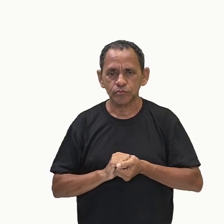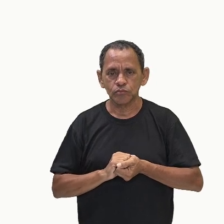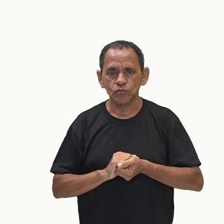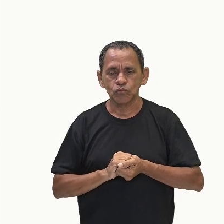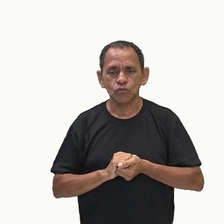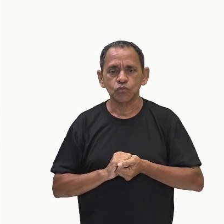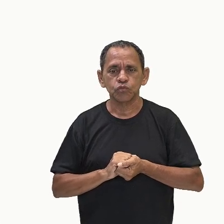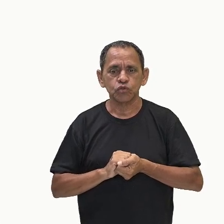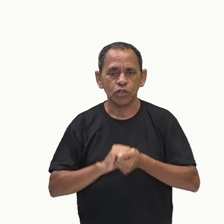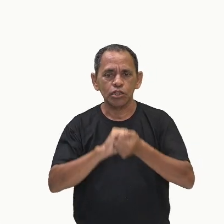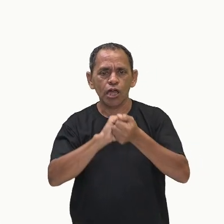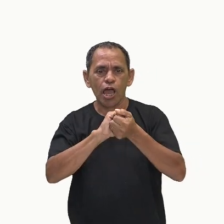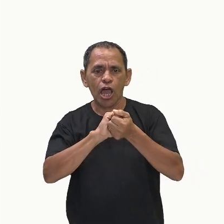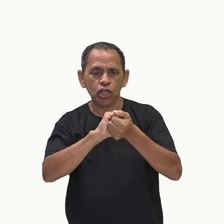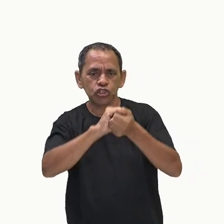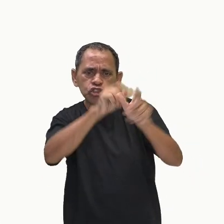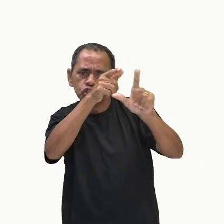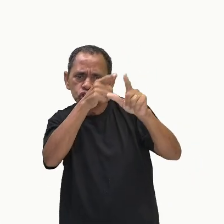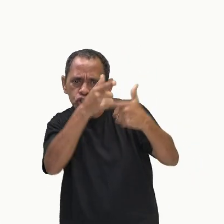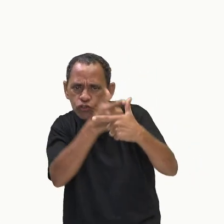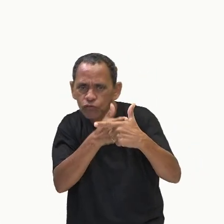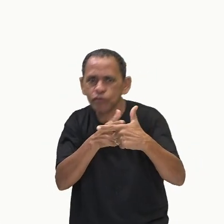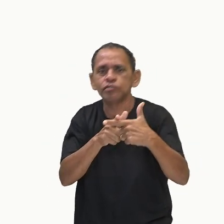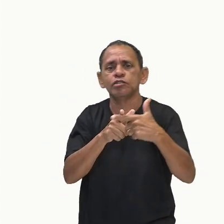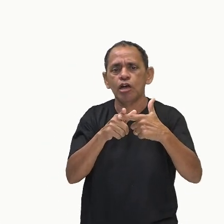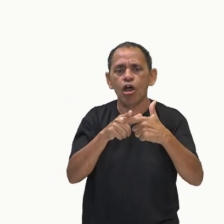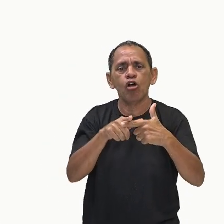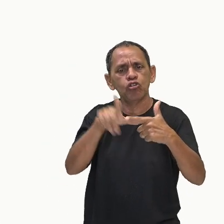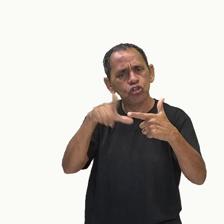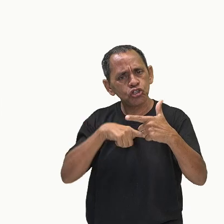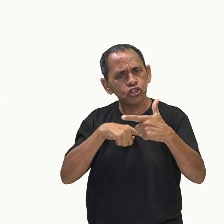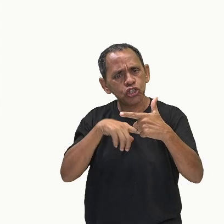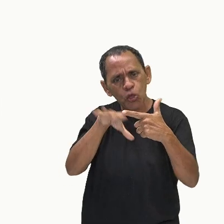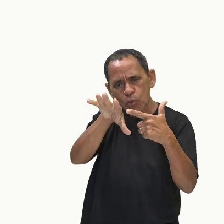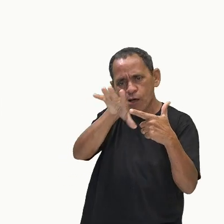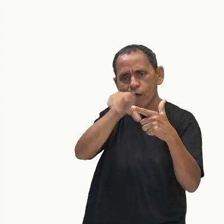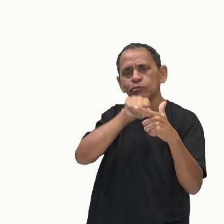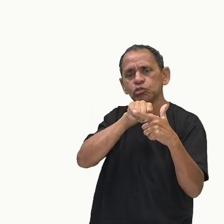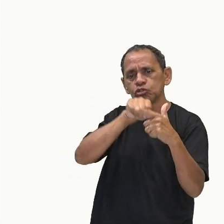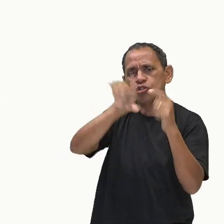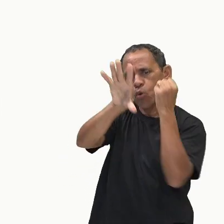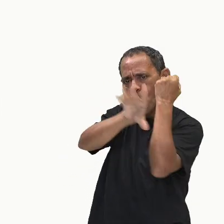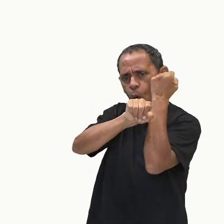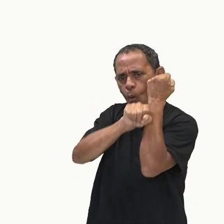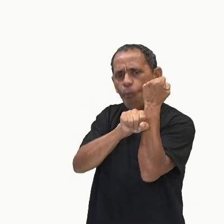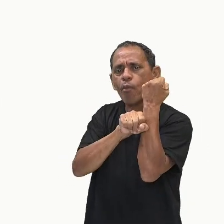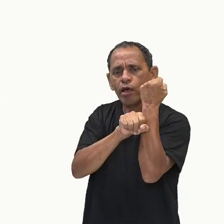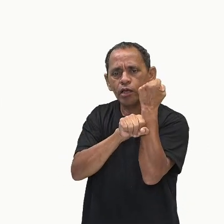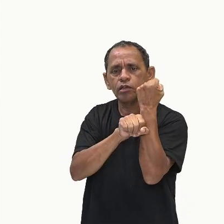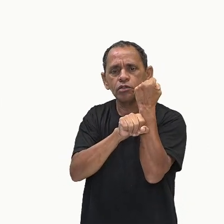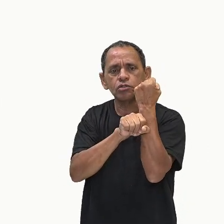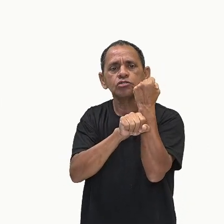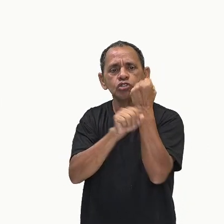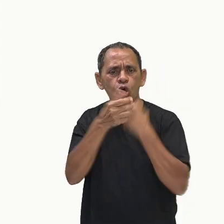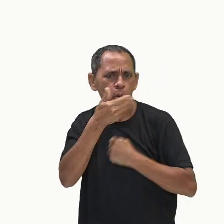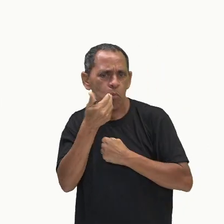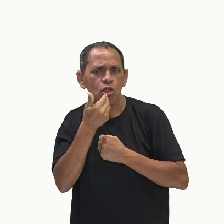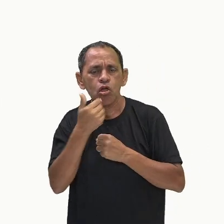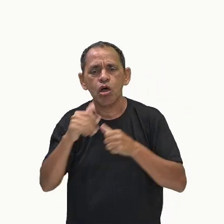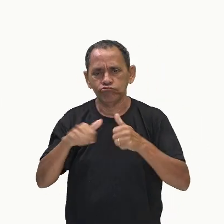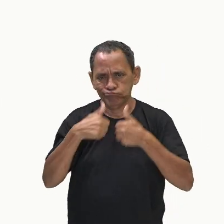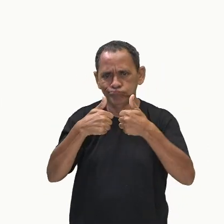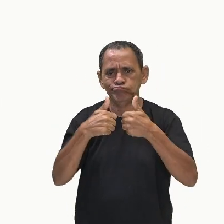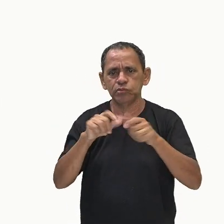faixas, é que vai haver uma absorção muito mais eficiente. E a intensidade luminosa também é um fator, como eu falei